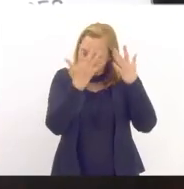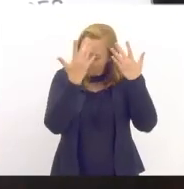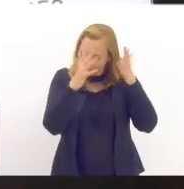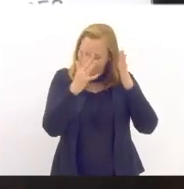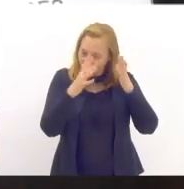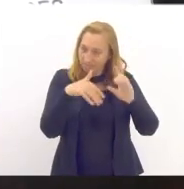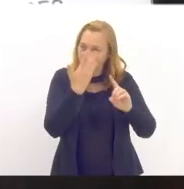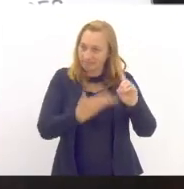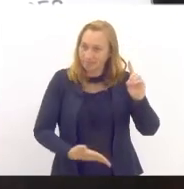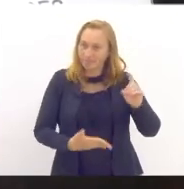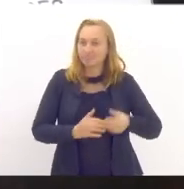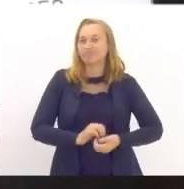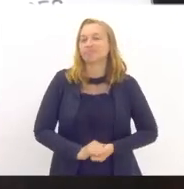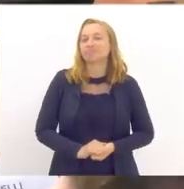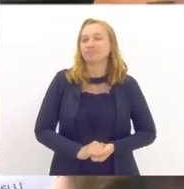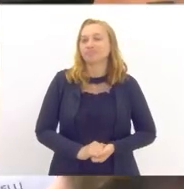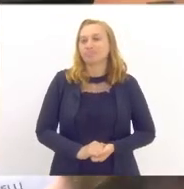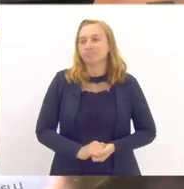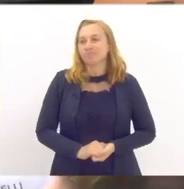essa homenagem.